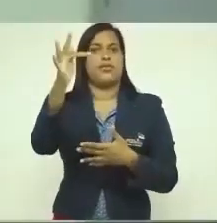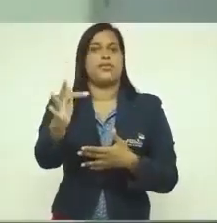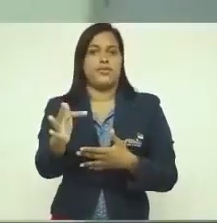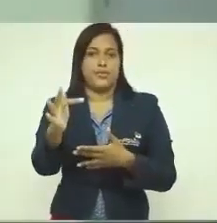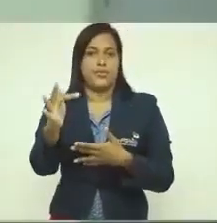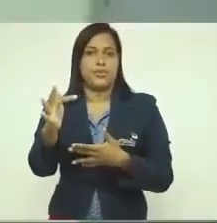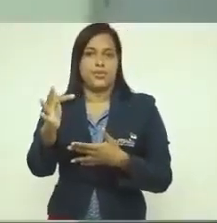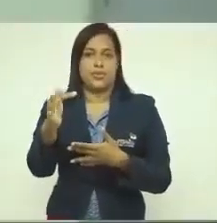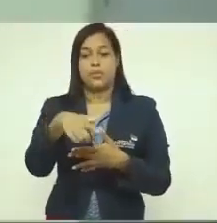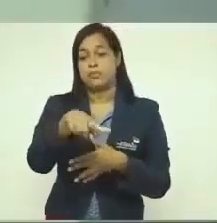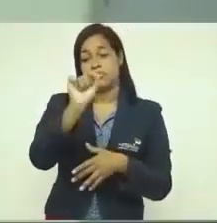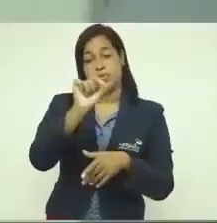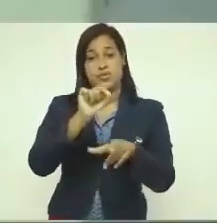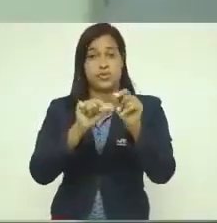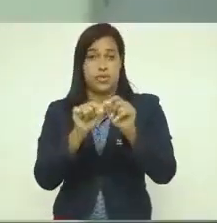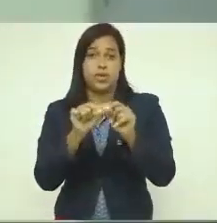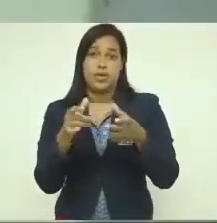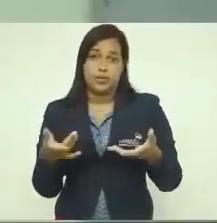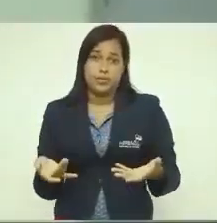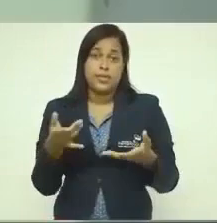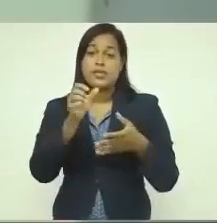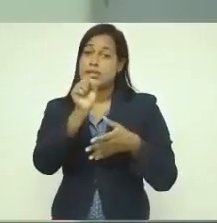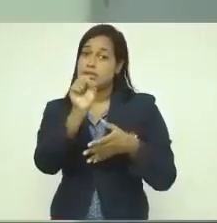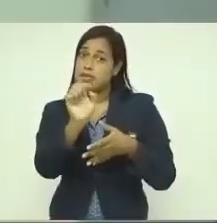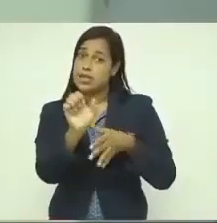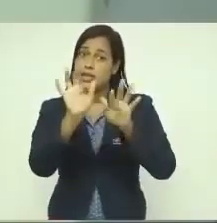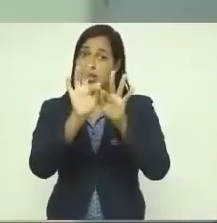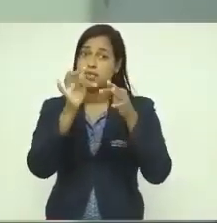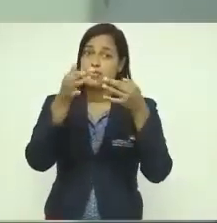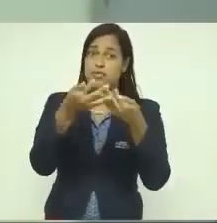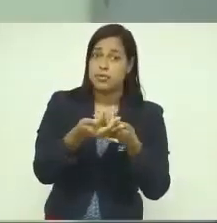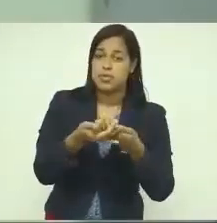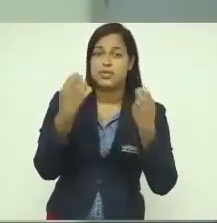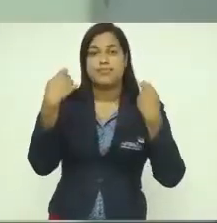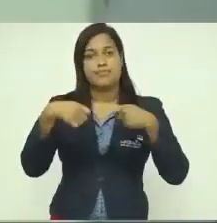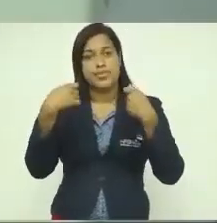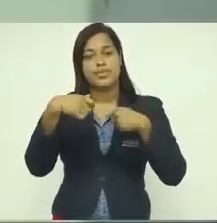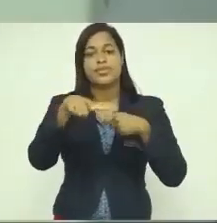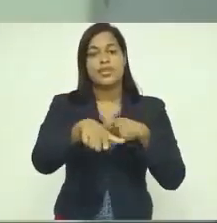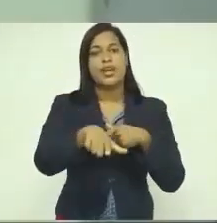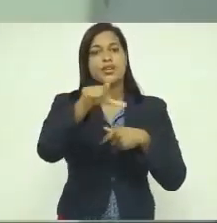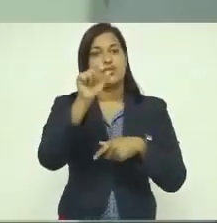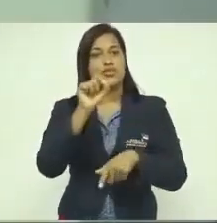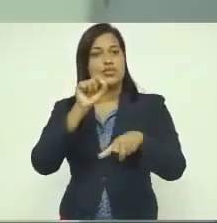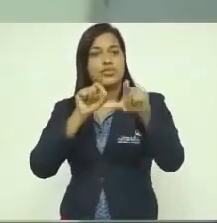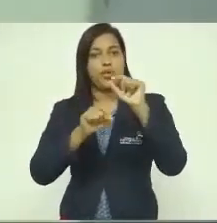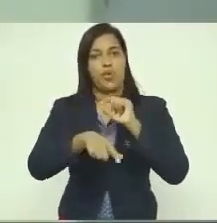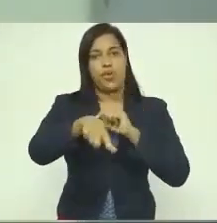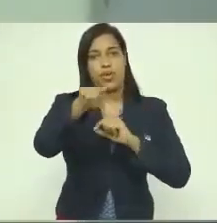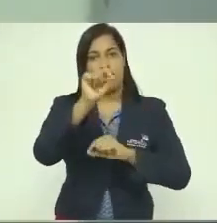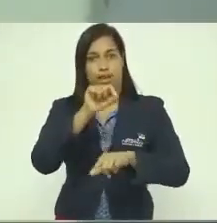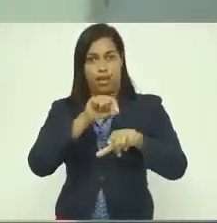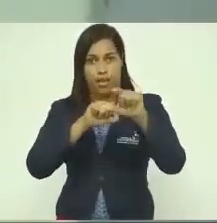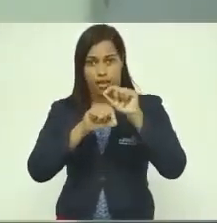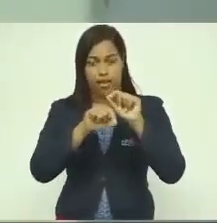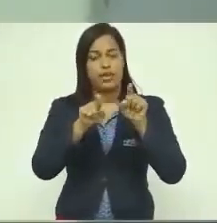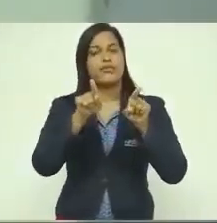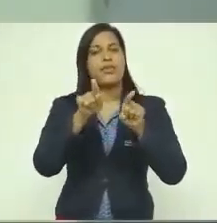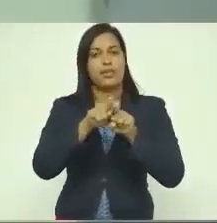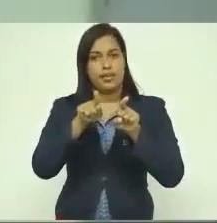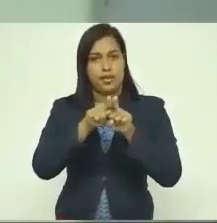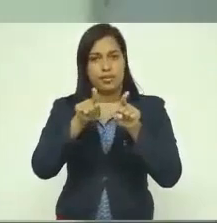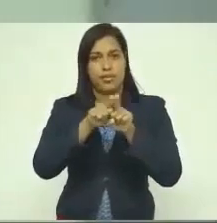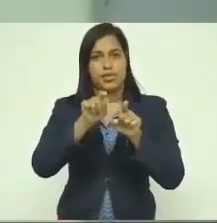consumo futuro. Se as famílias estão realizando um processo de escolha, as